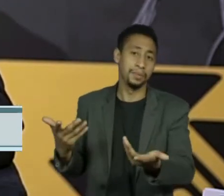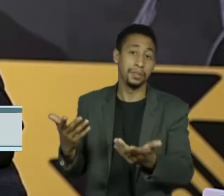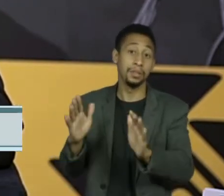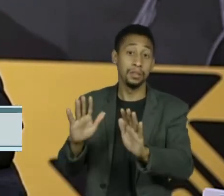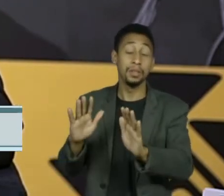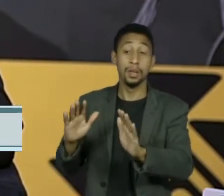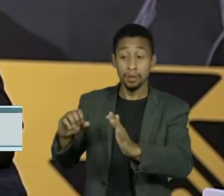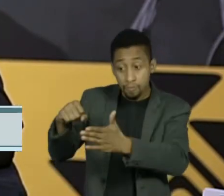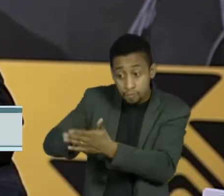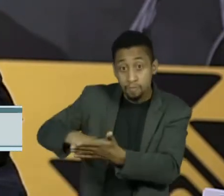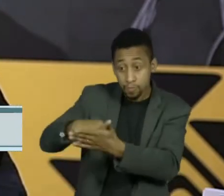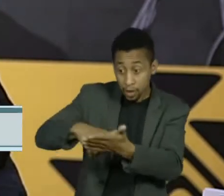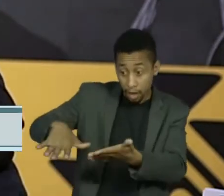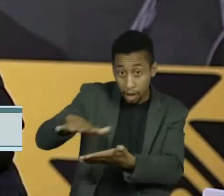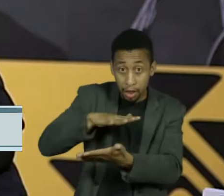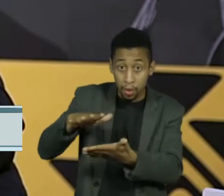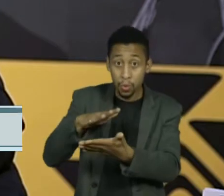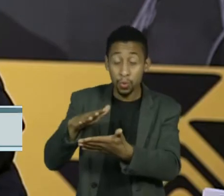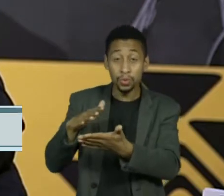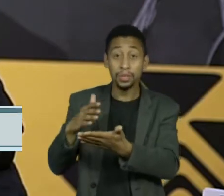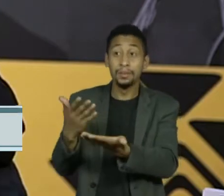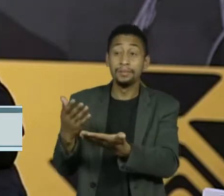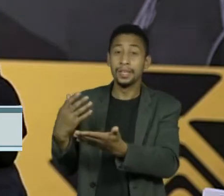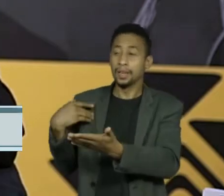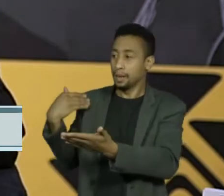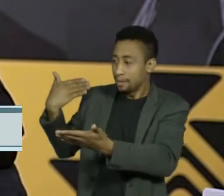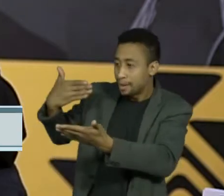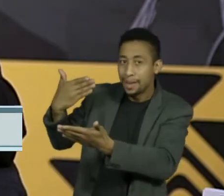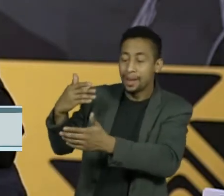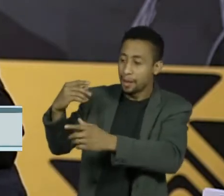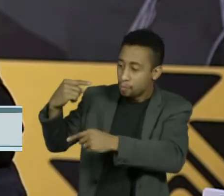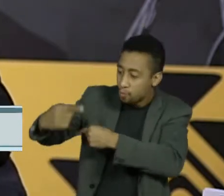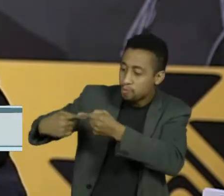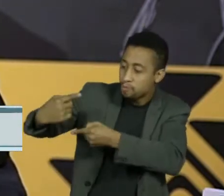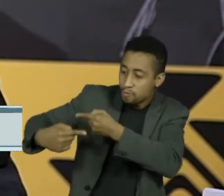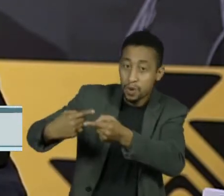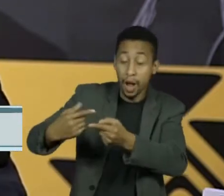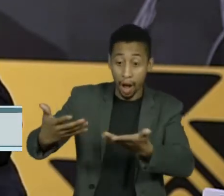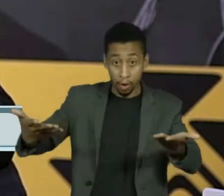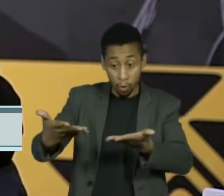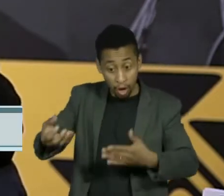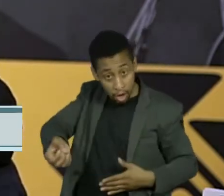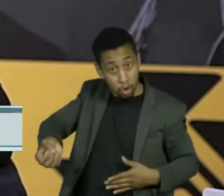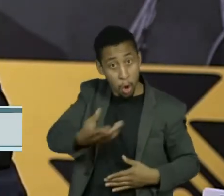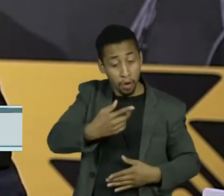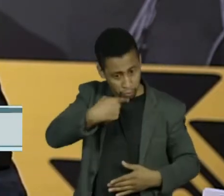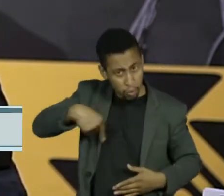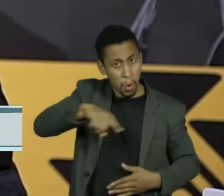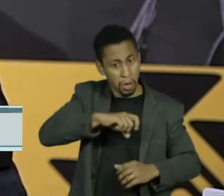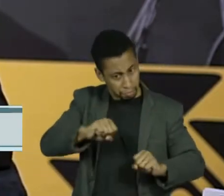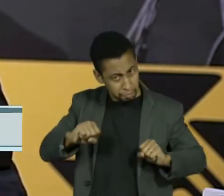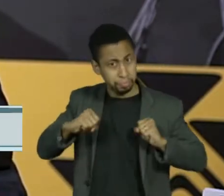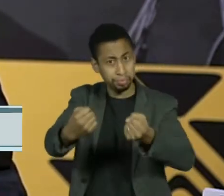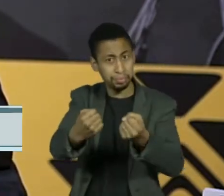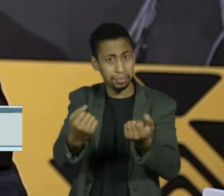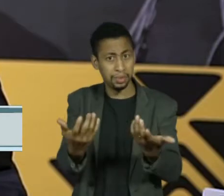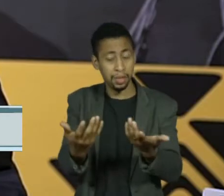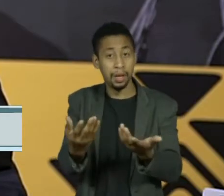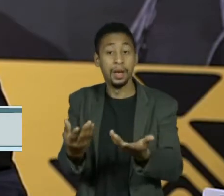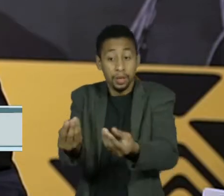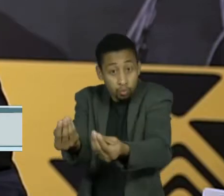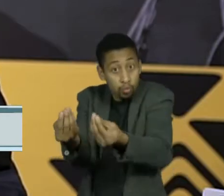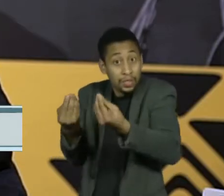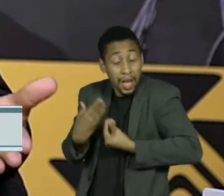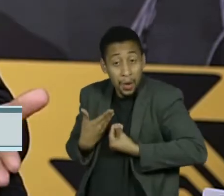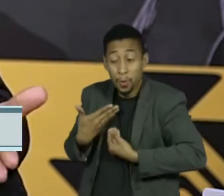que essa luta, então, só passa de bastão. Agora é a luta da nossa geração. E eles nos entregaram um mundo um pouquinho melhor do